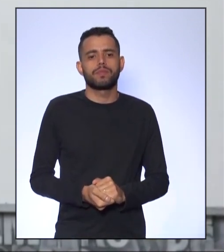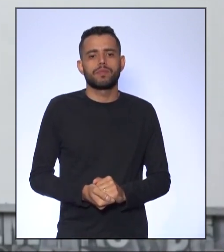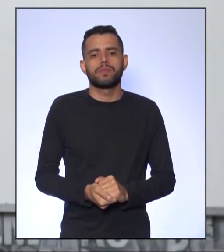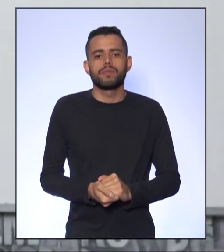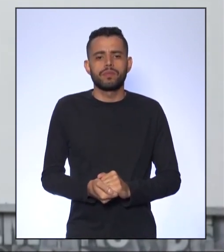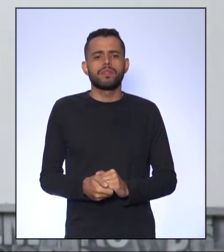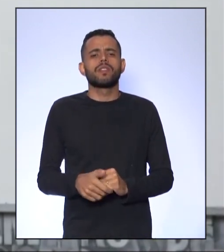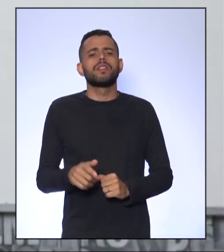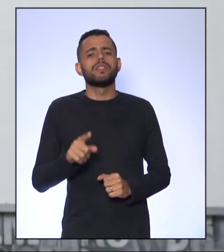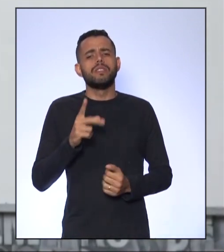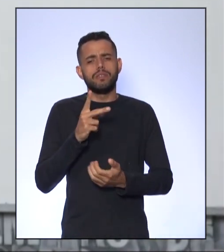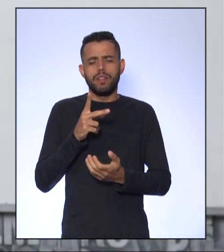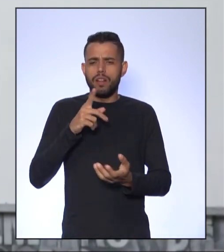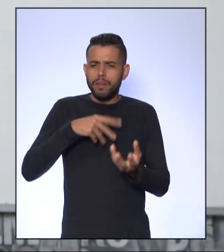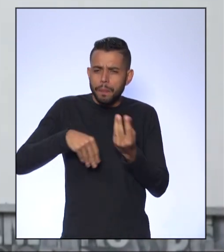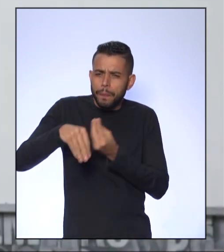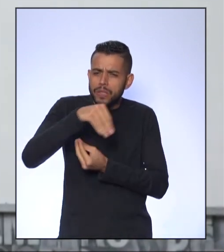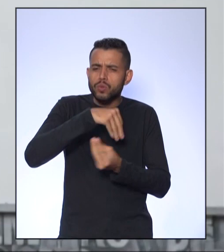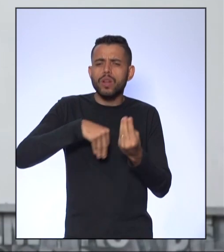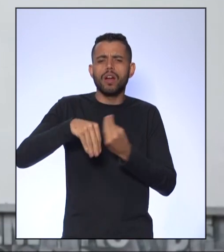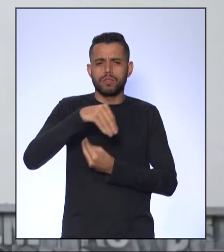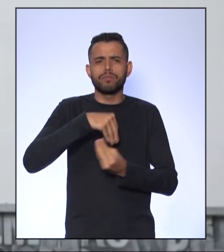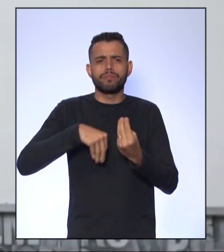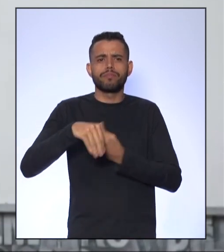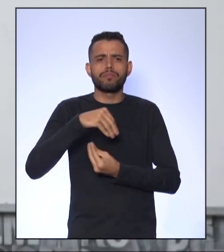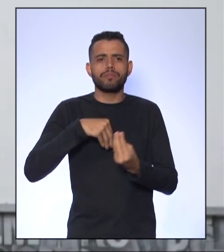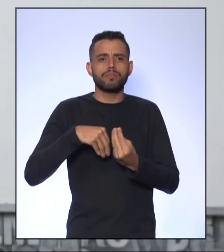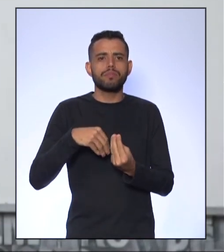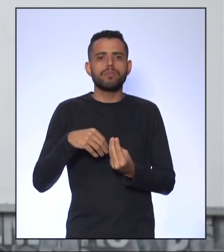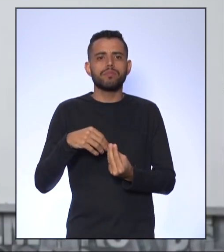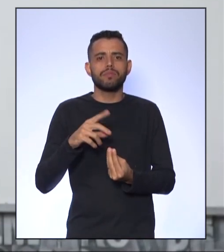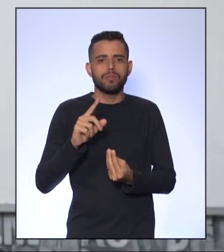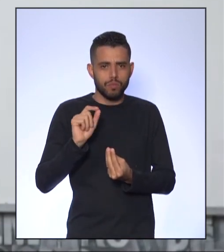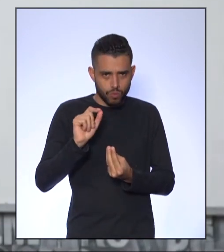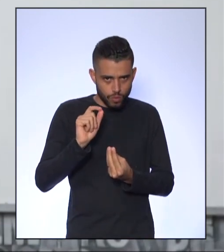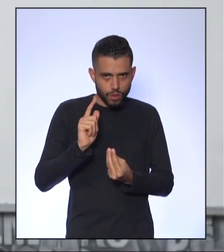Como assim, professor? Uma mescla. Eu tenho aqui